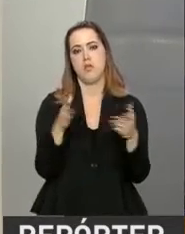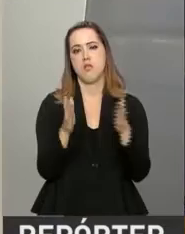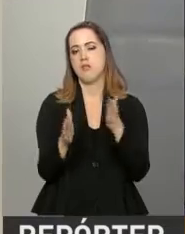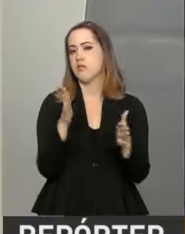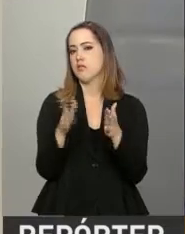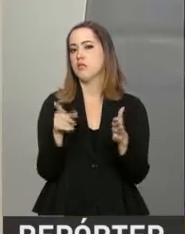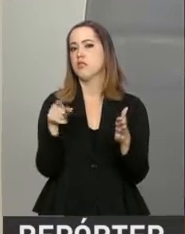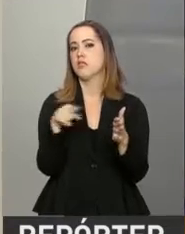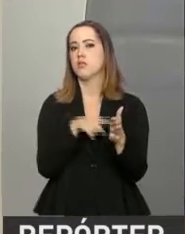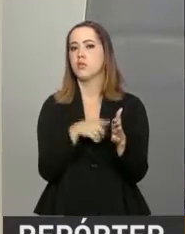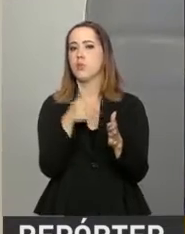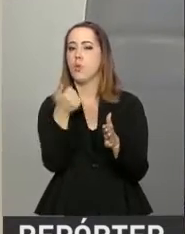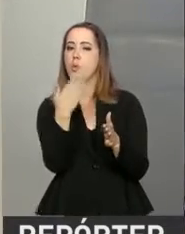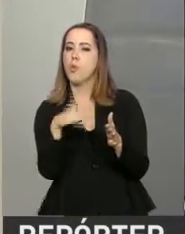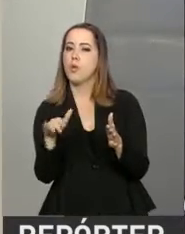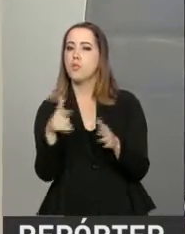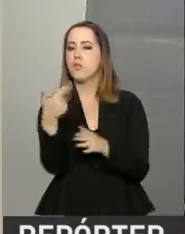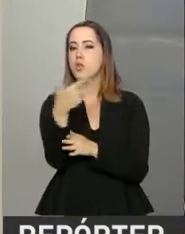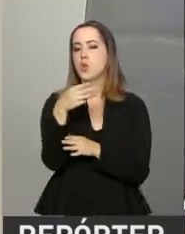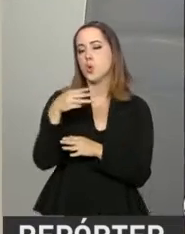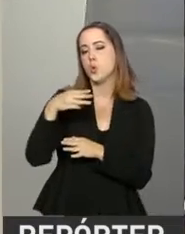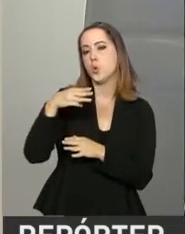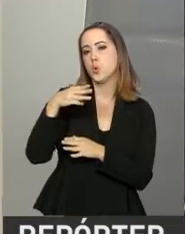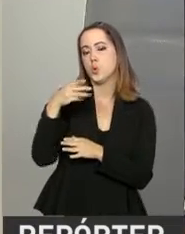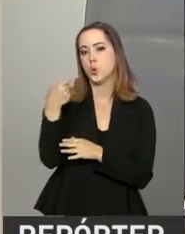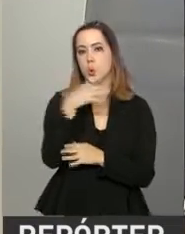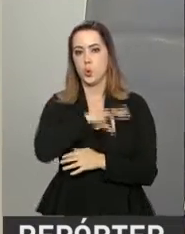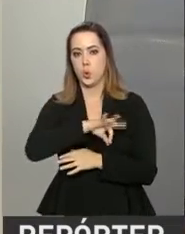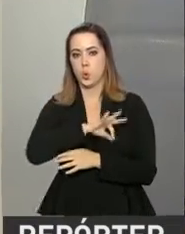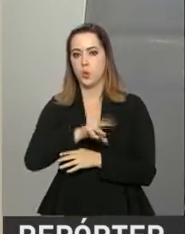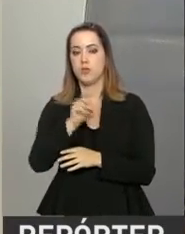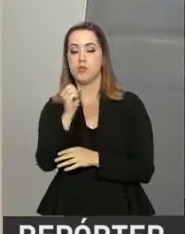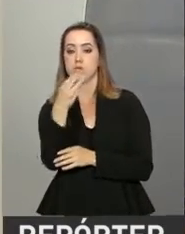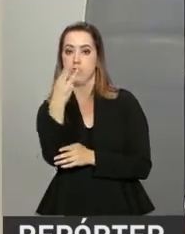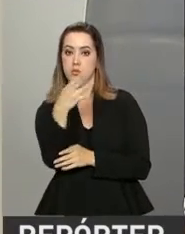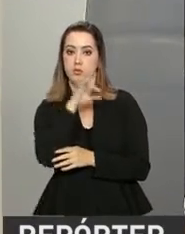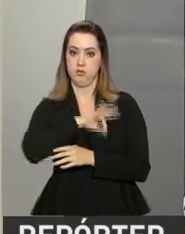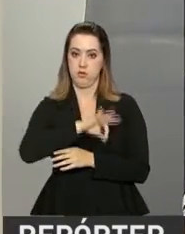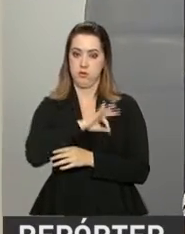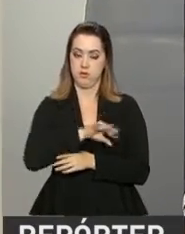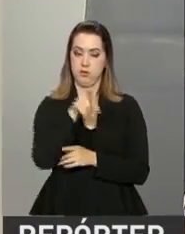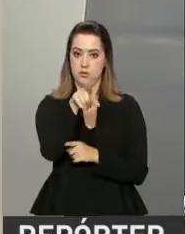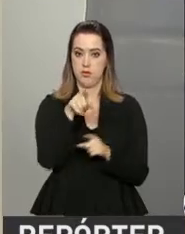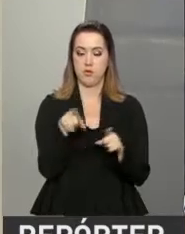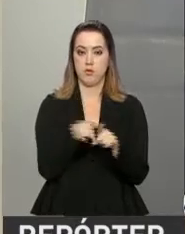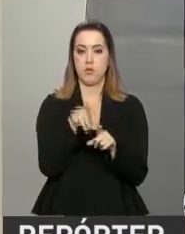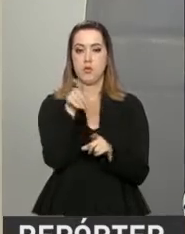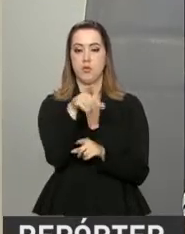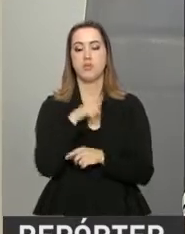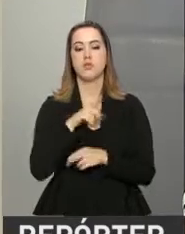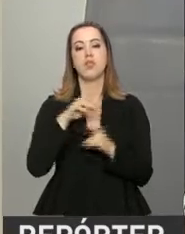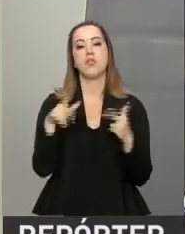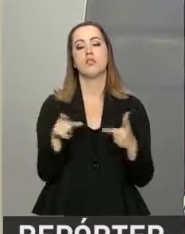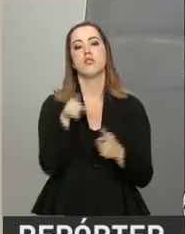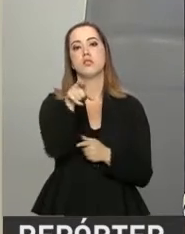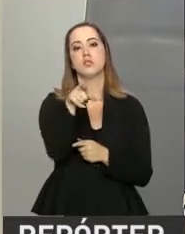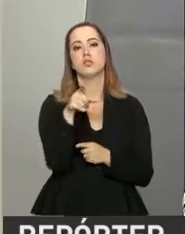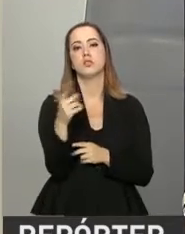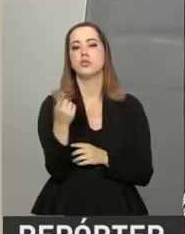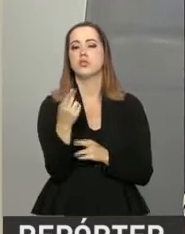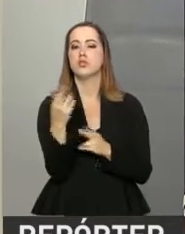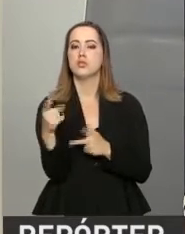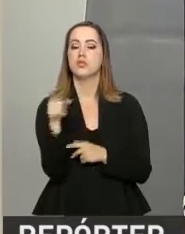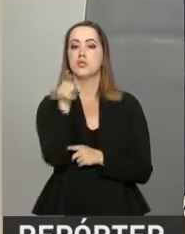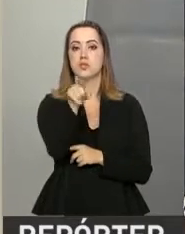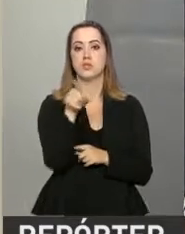Nessa faixa 1,5, 2 e 3, que é o Minha Casa Minha Vida FGTS, o que você tem de diferença do faixa 1